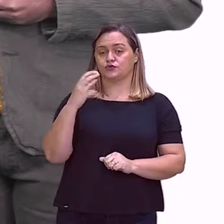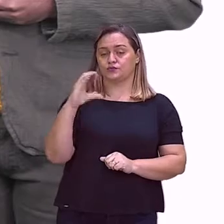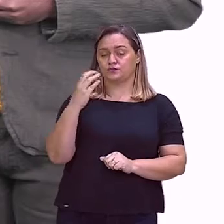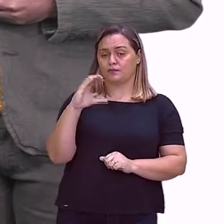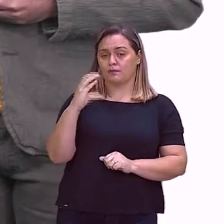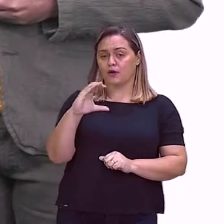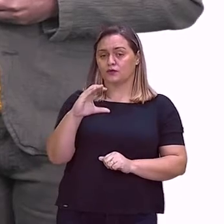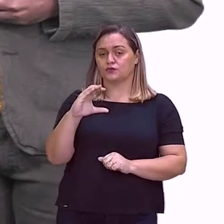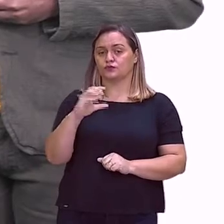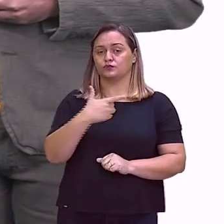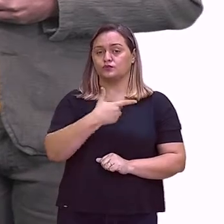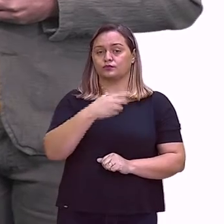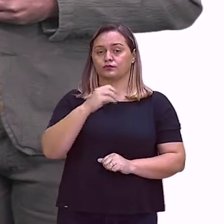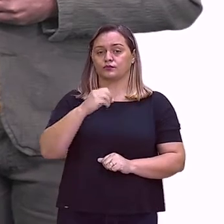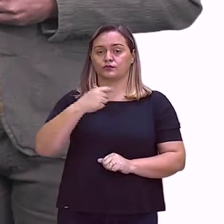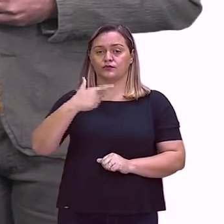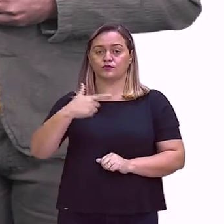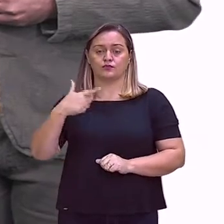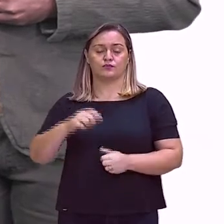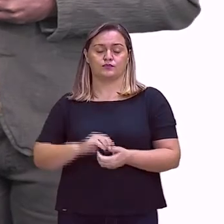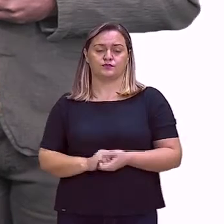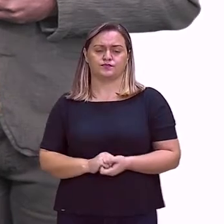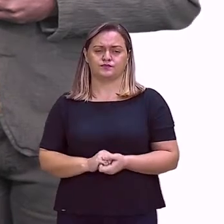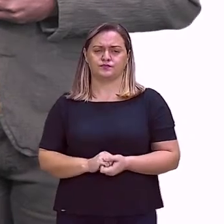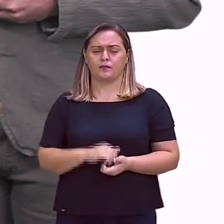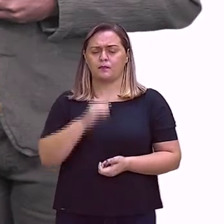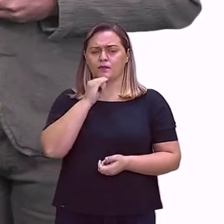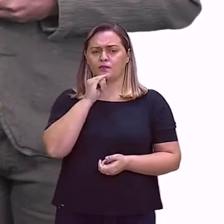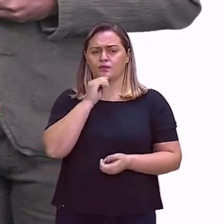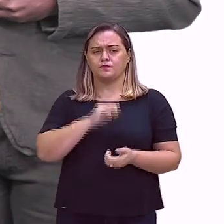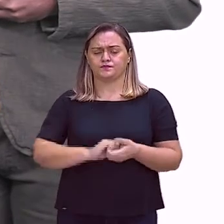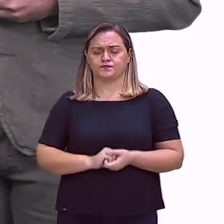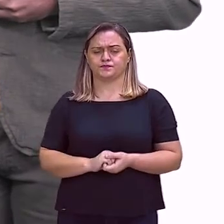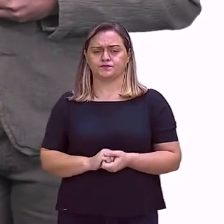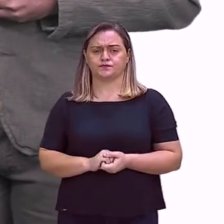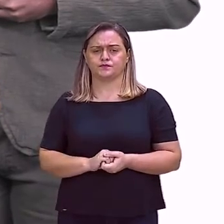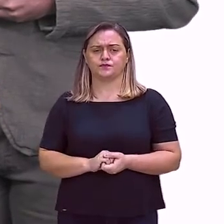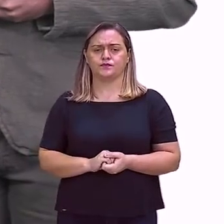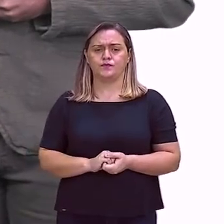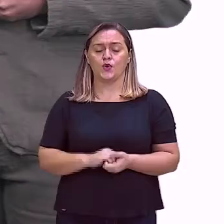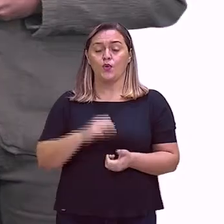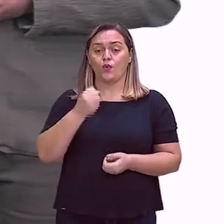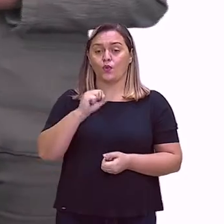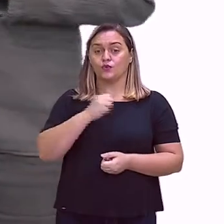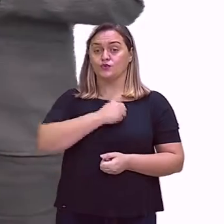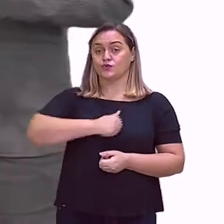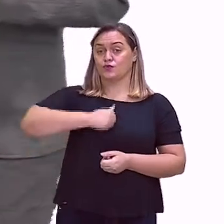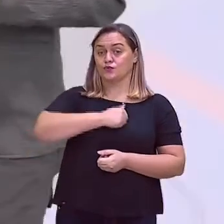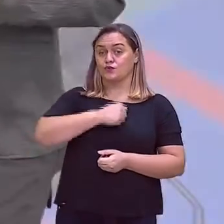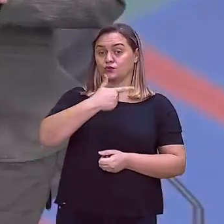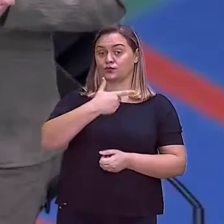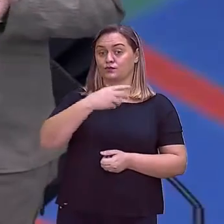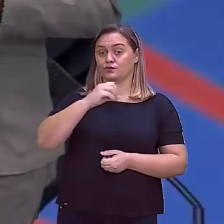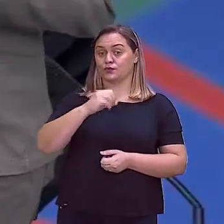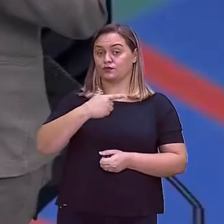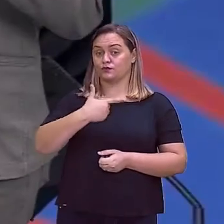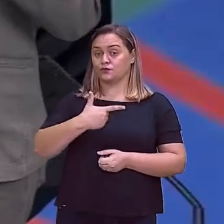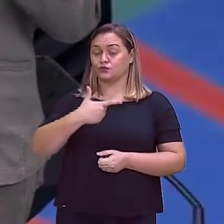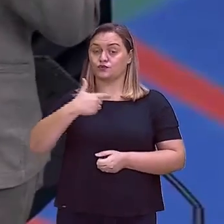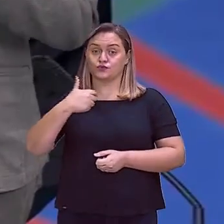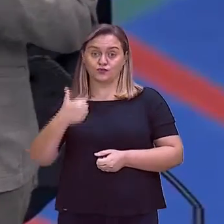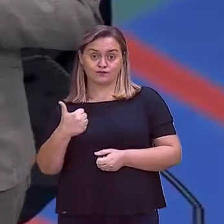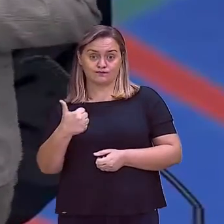as novas datas, 23 de julho e 8 de agosto de 2021. Professora Andresa,